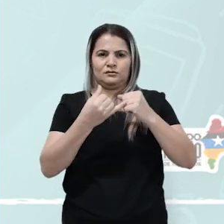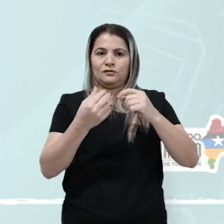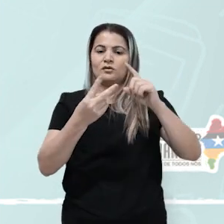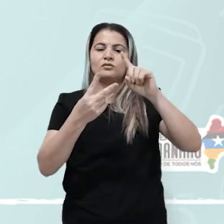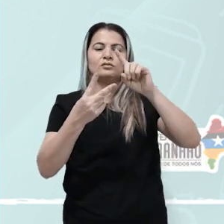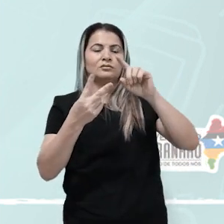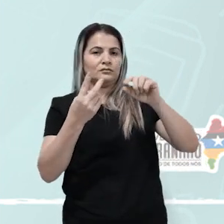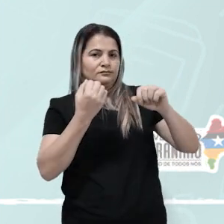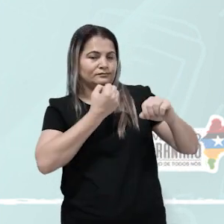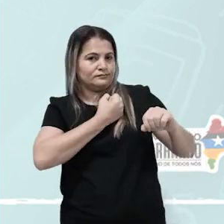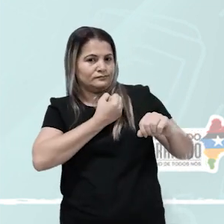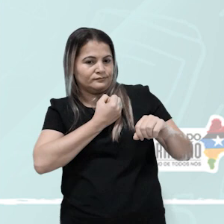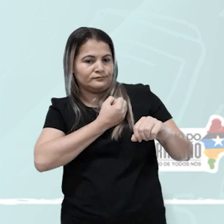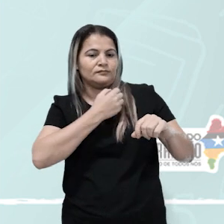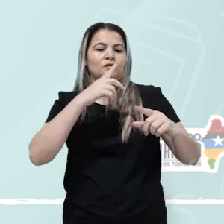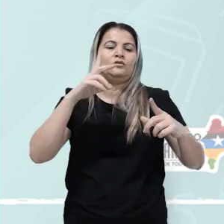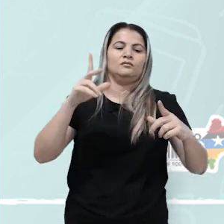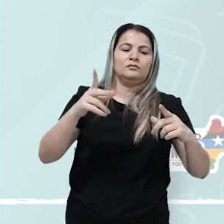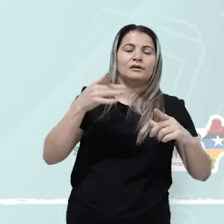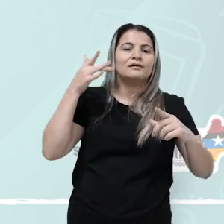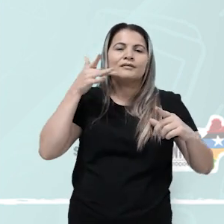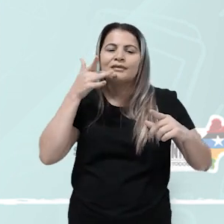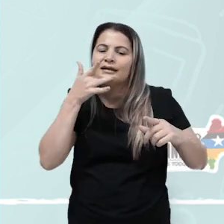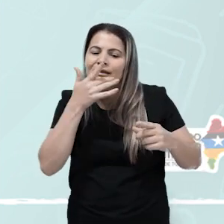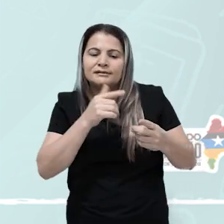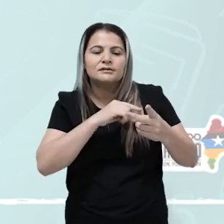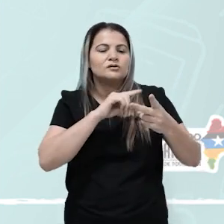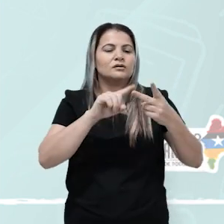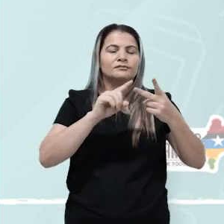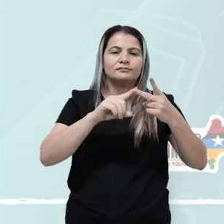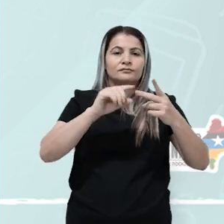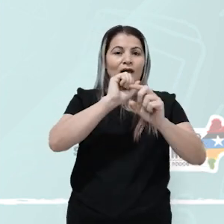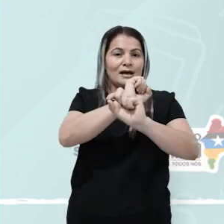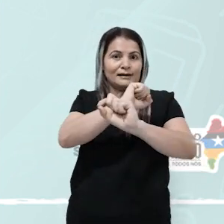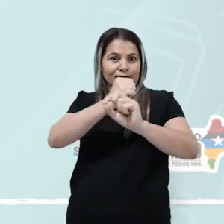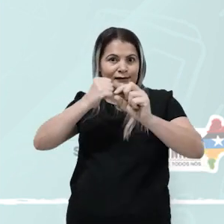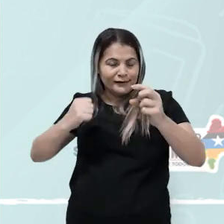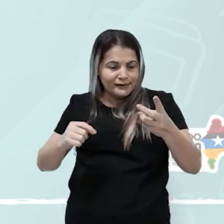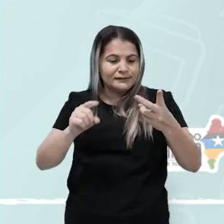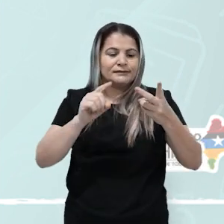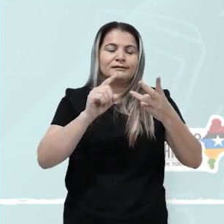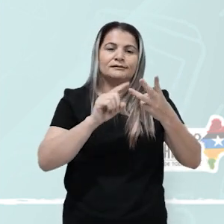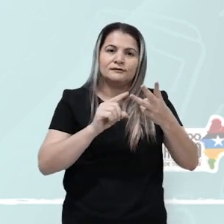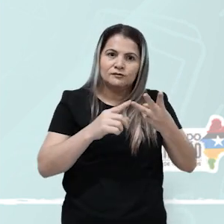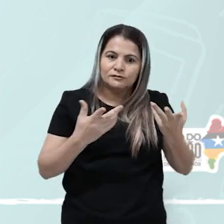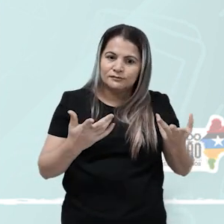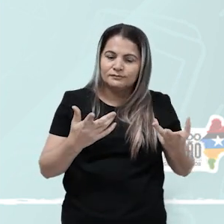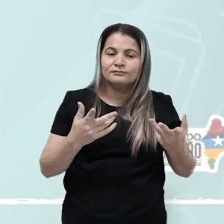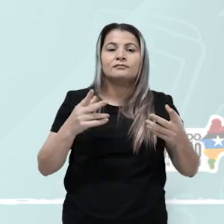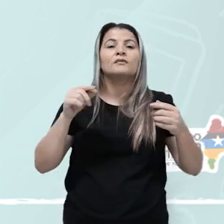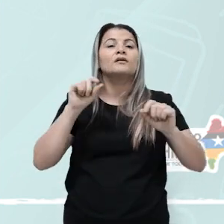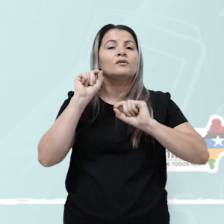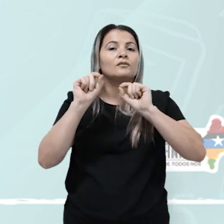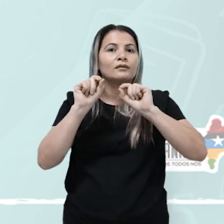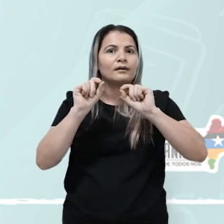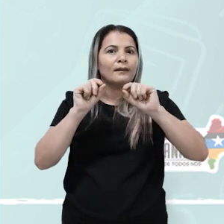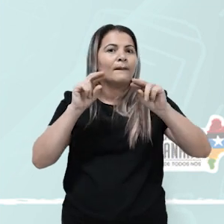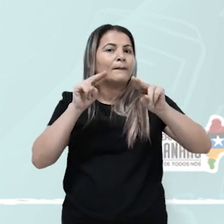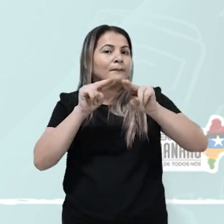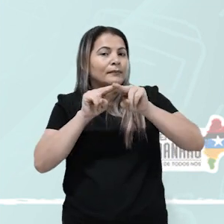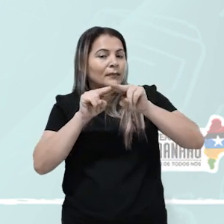opinião, grande, que é o tamanho, em relação à pizza. Pizza é o objeto que está sendo